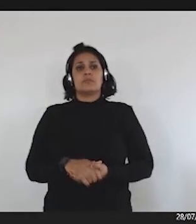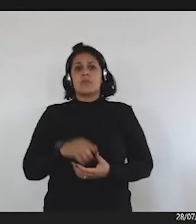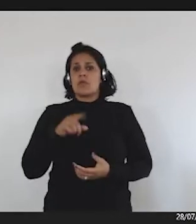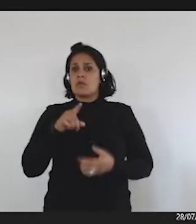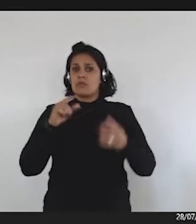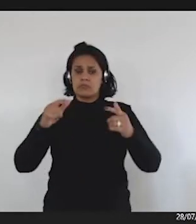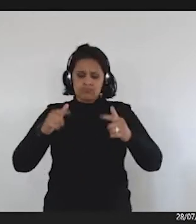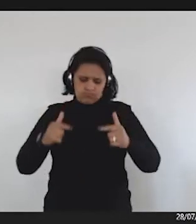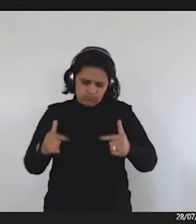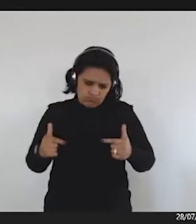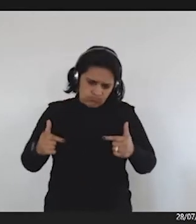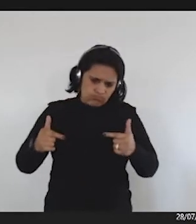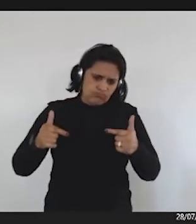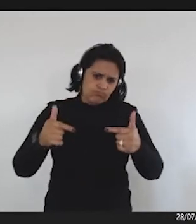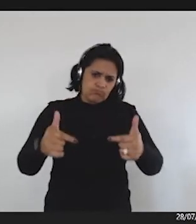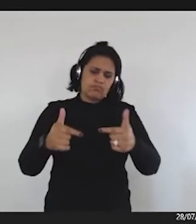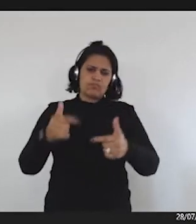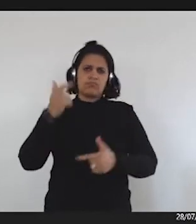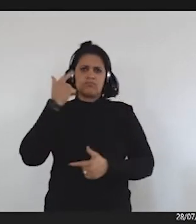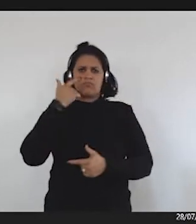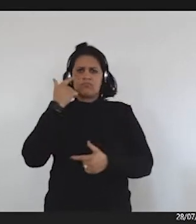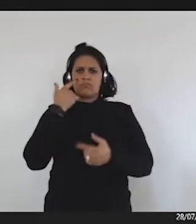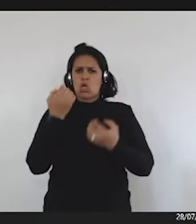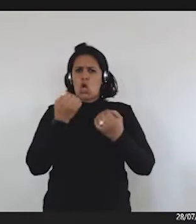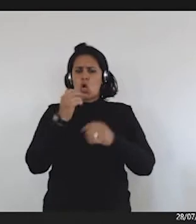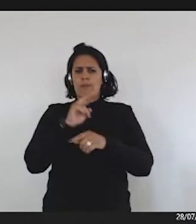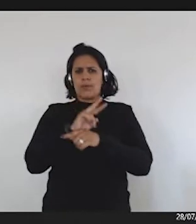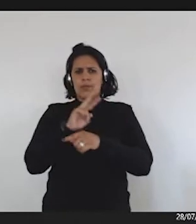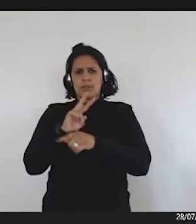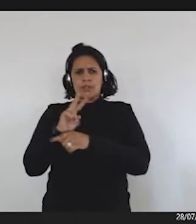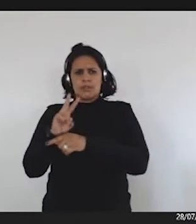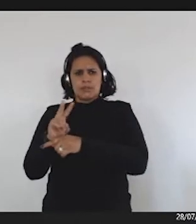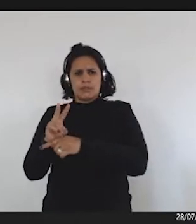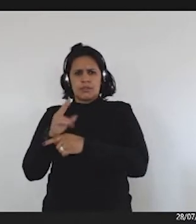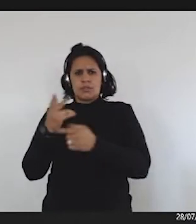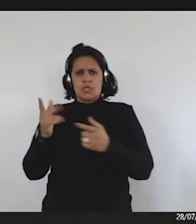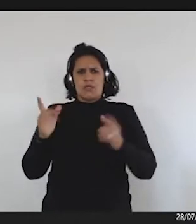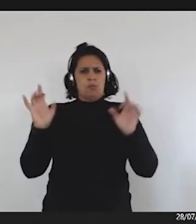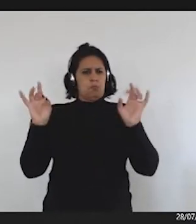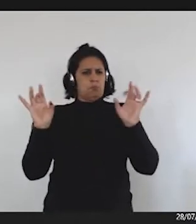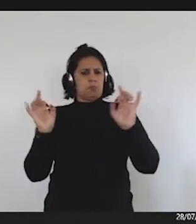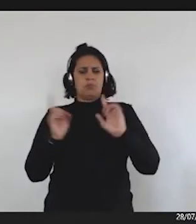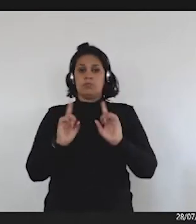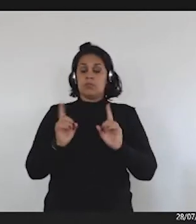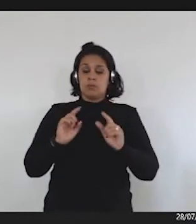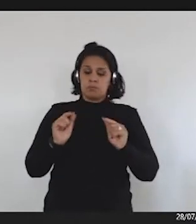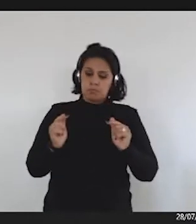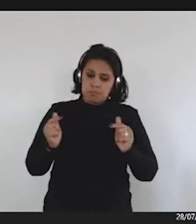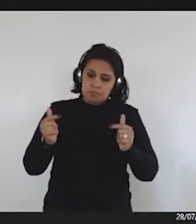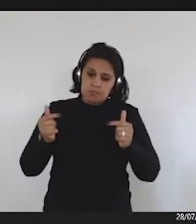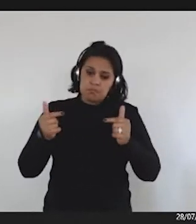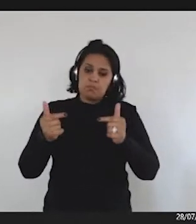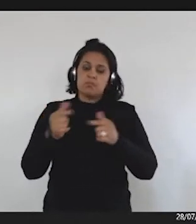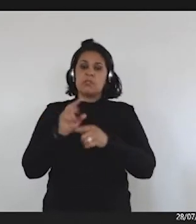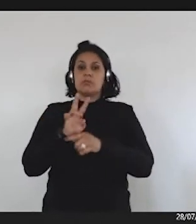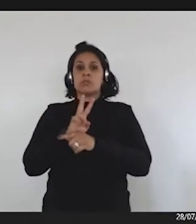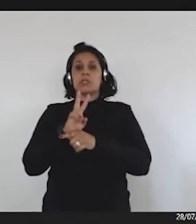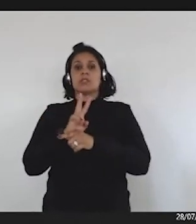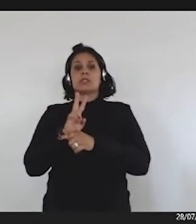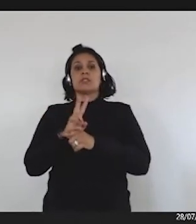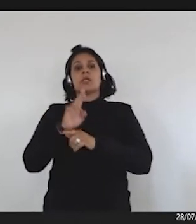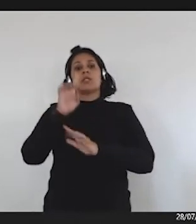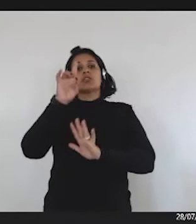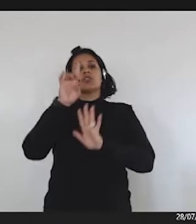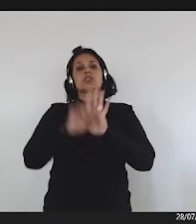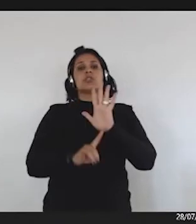avançar no campo da proteção, não de privilégios, como eu disse, mas avançar na proteção ao